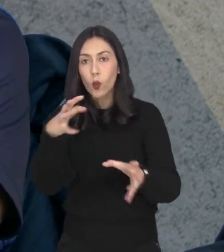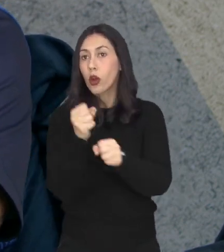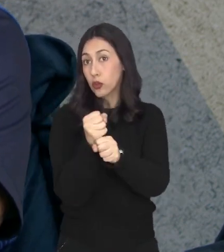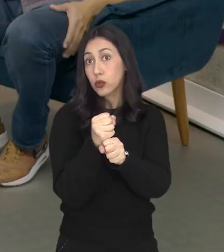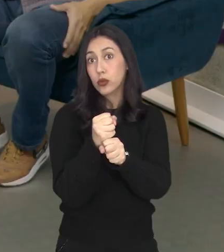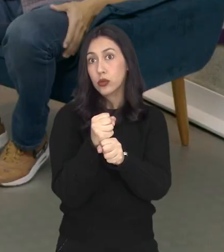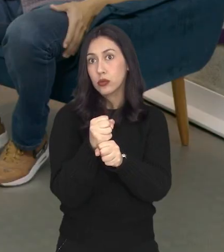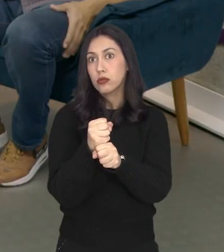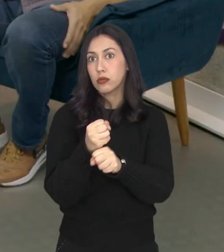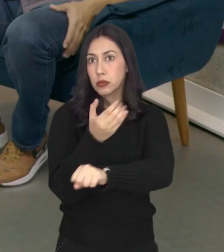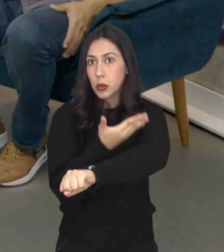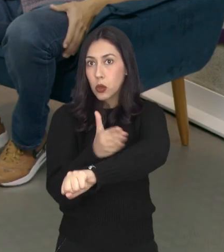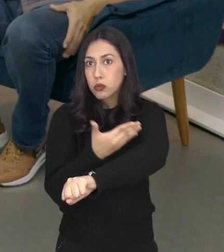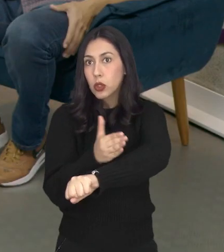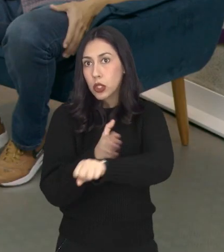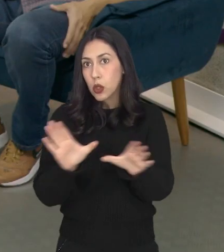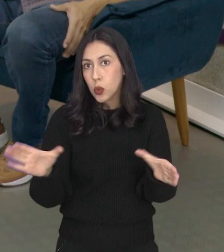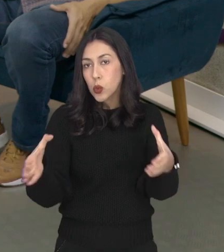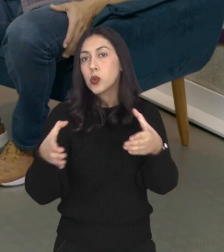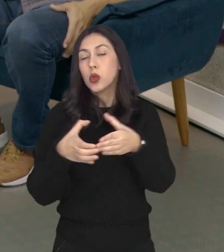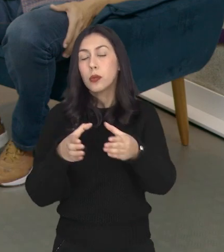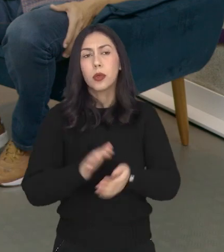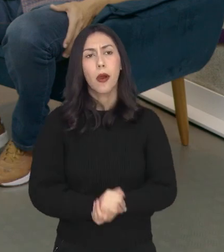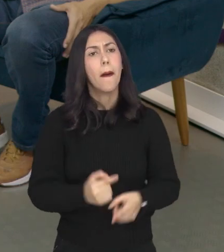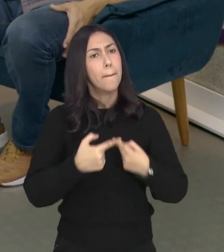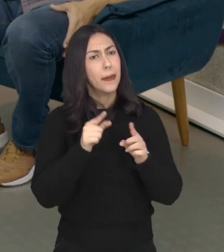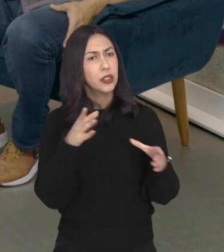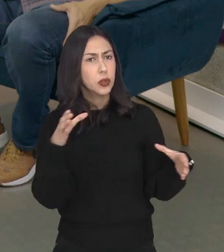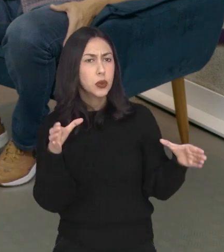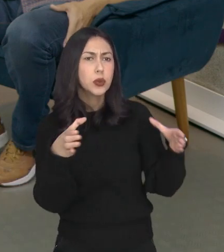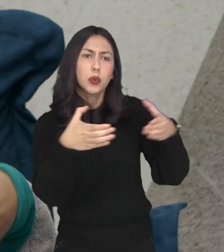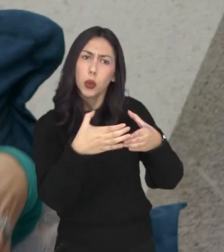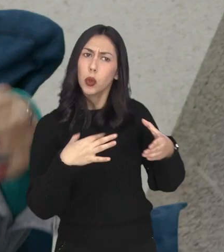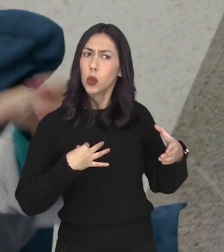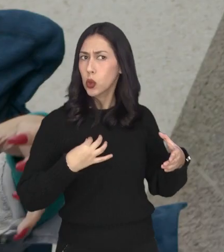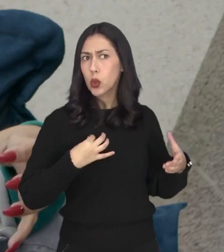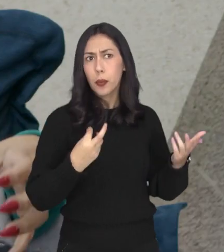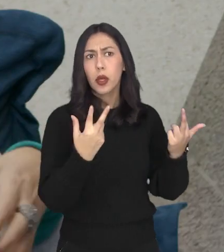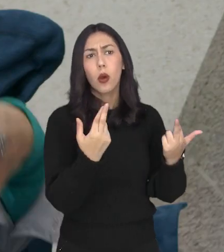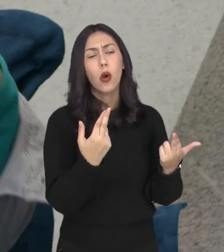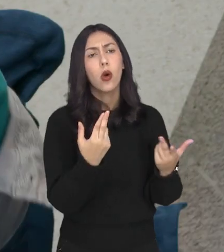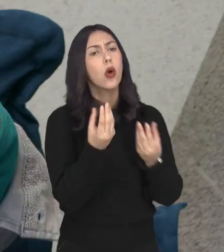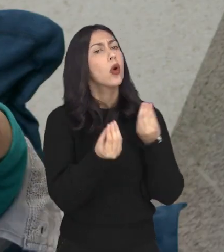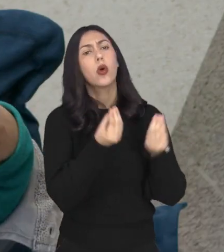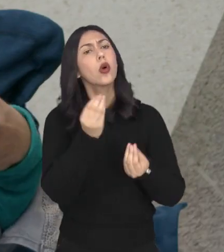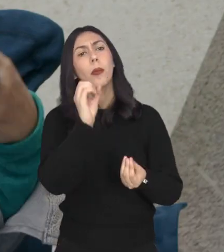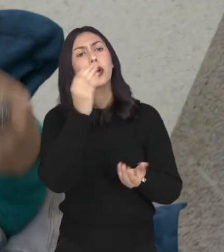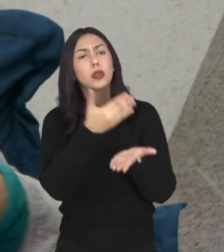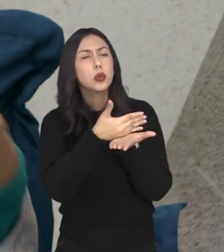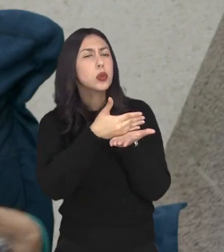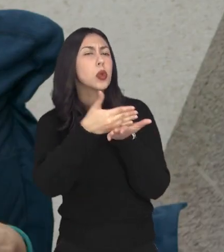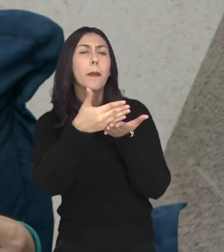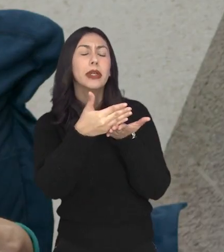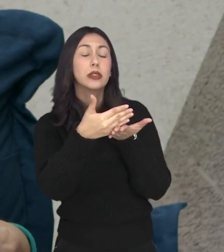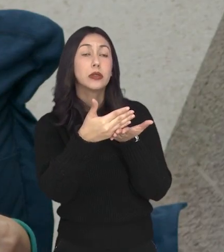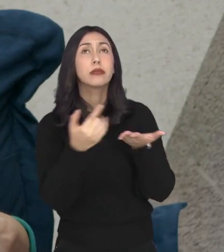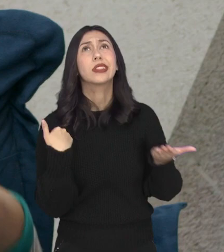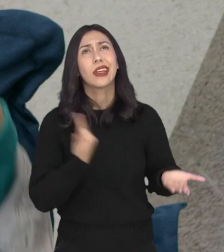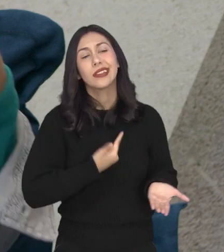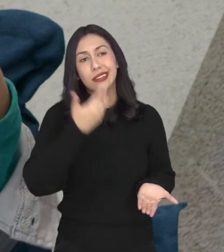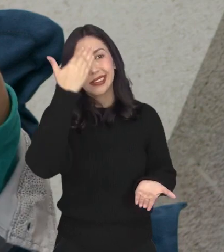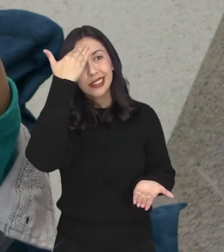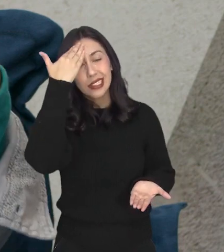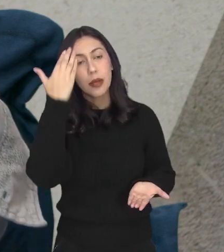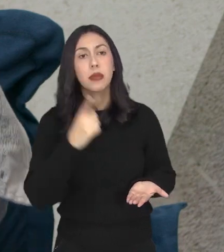mundo. Mas isso é acoplado, no conjunto, né? No clube. E como que funciona os primeiros passos? Assim,